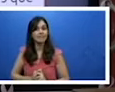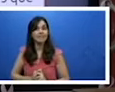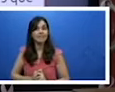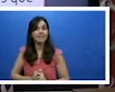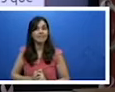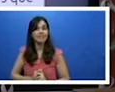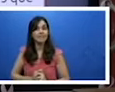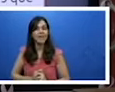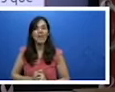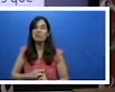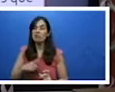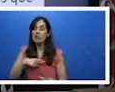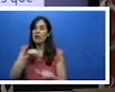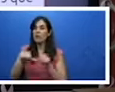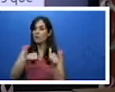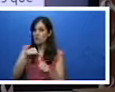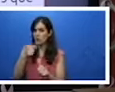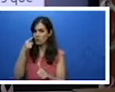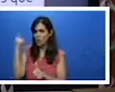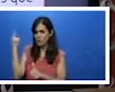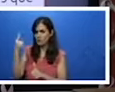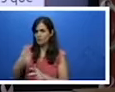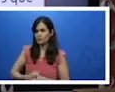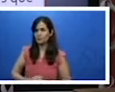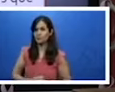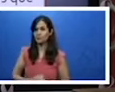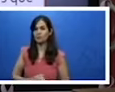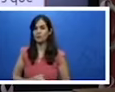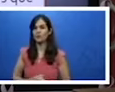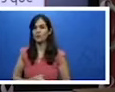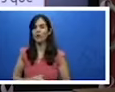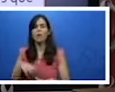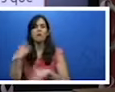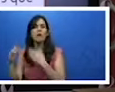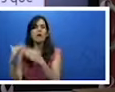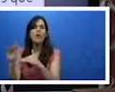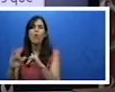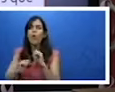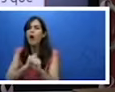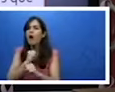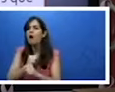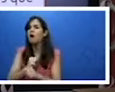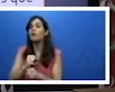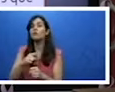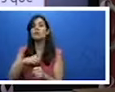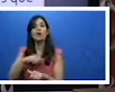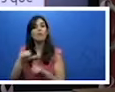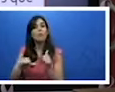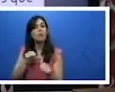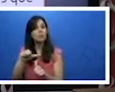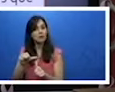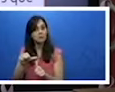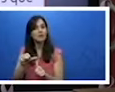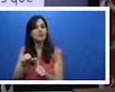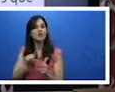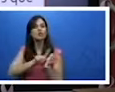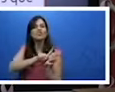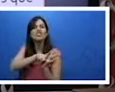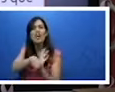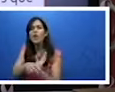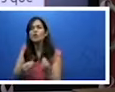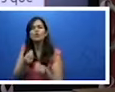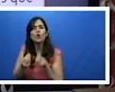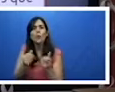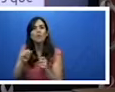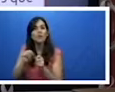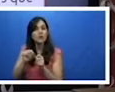estão descritas a seguir. Então vamos lá, com o passar dos anos, com o passar dos tempos, houve algumas alterações na forma de ser